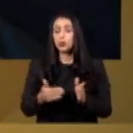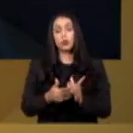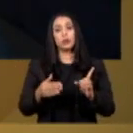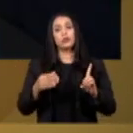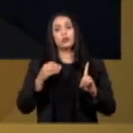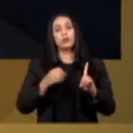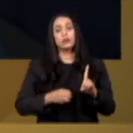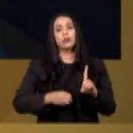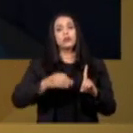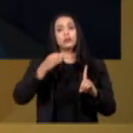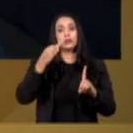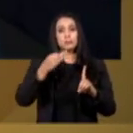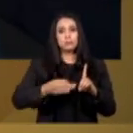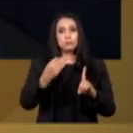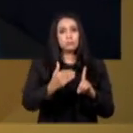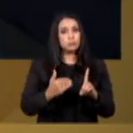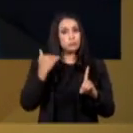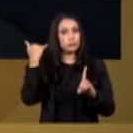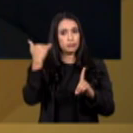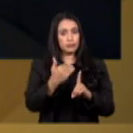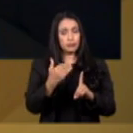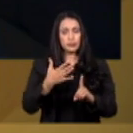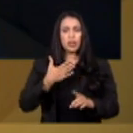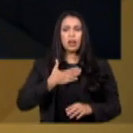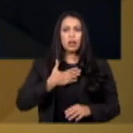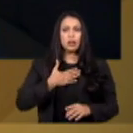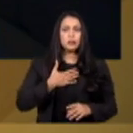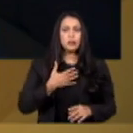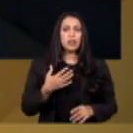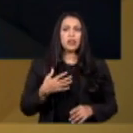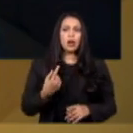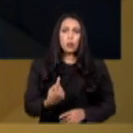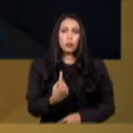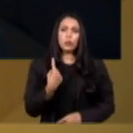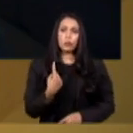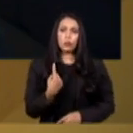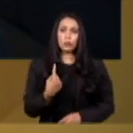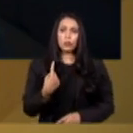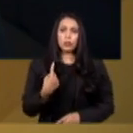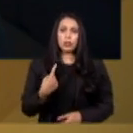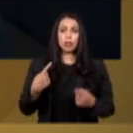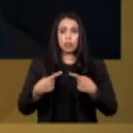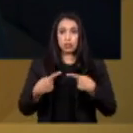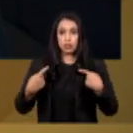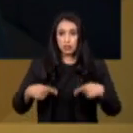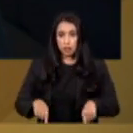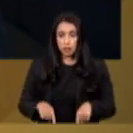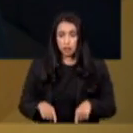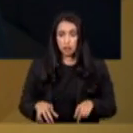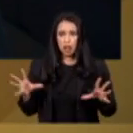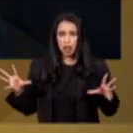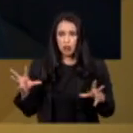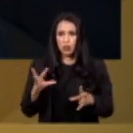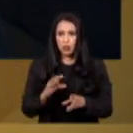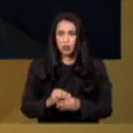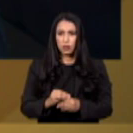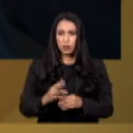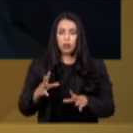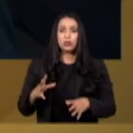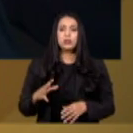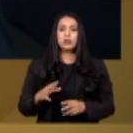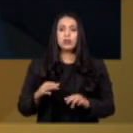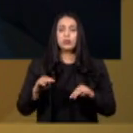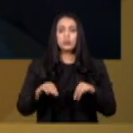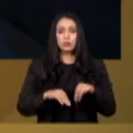e aqui a minha única divergência quanto à relação à conclusão que alimente linguista